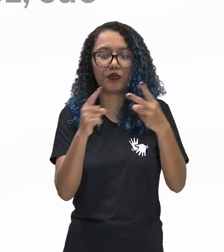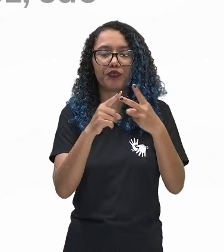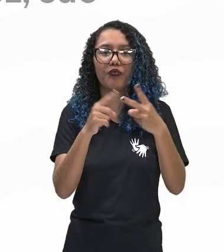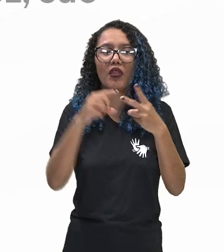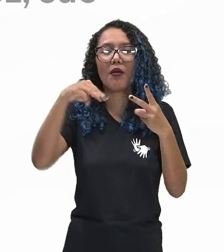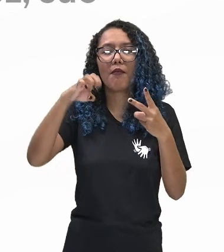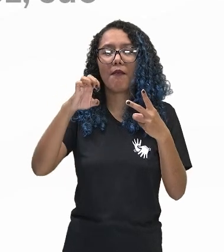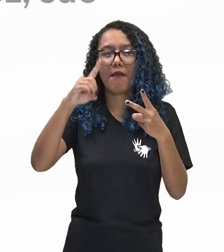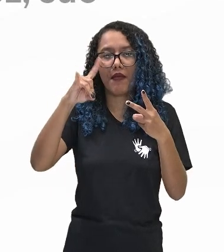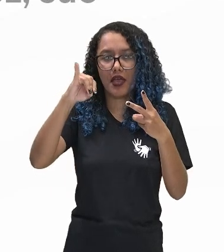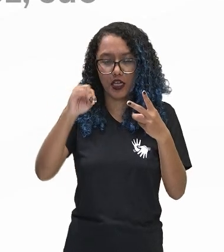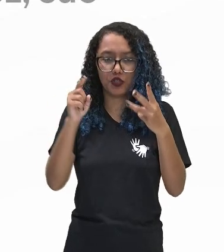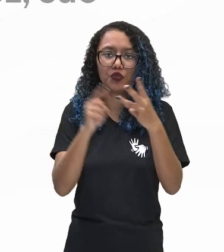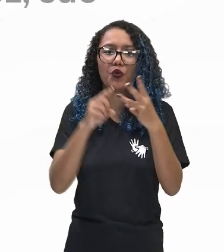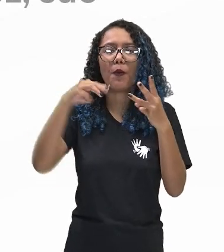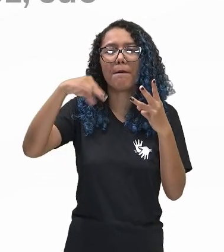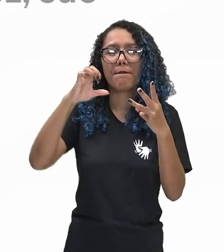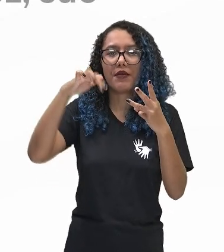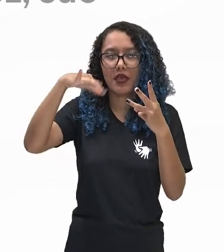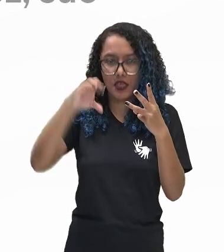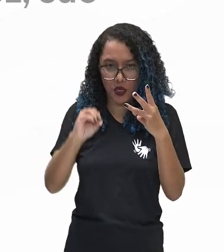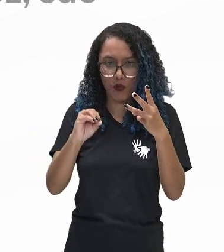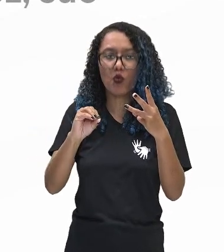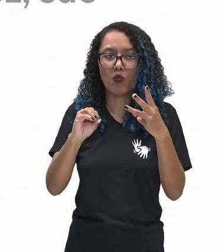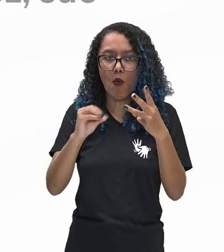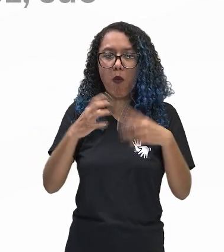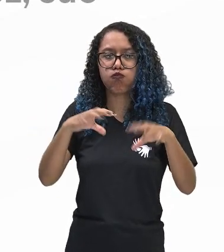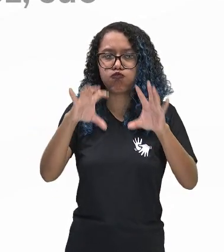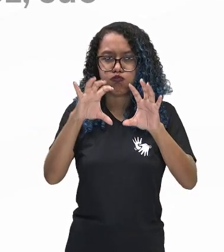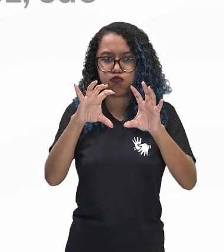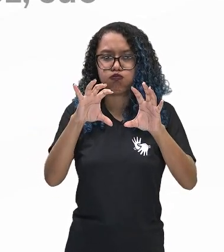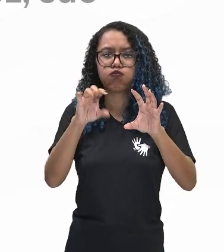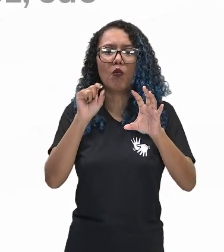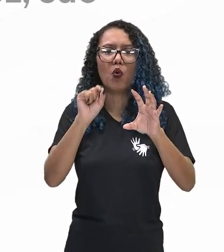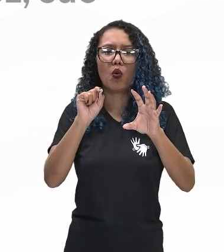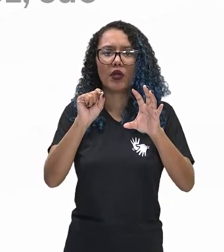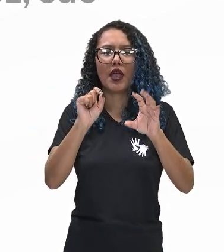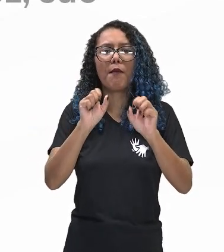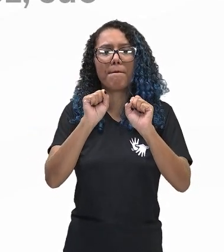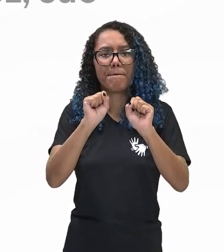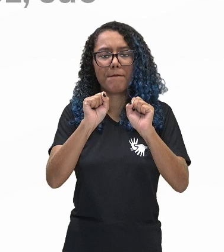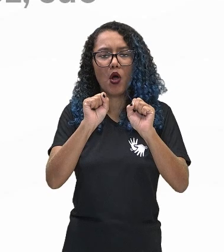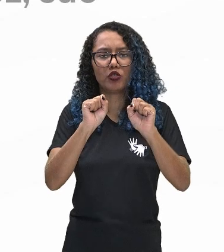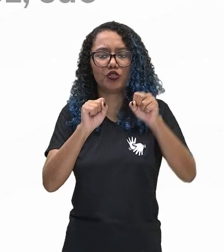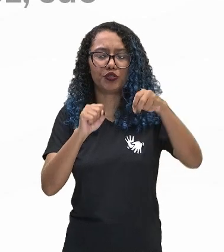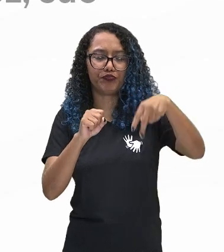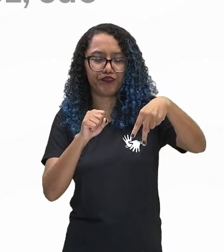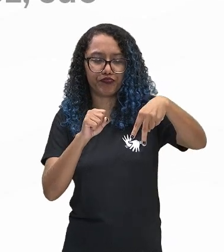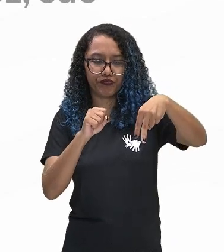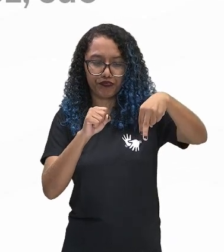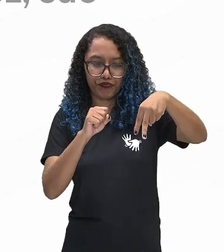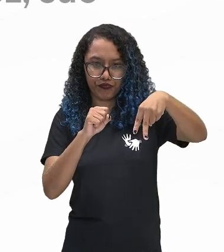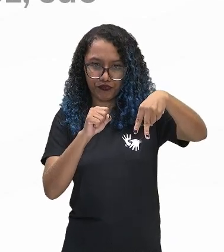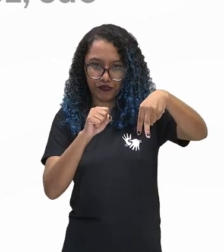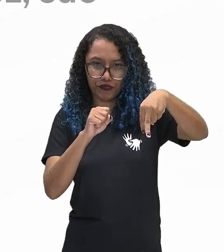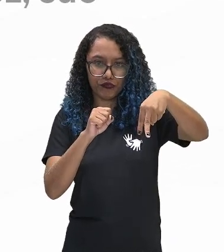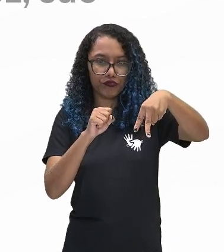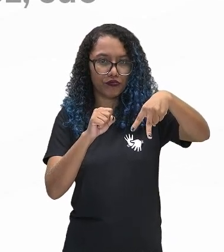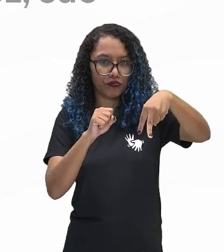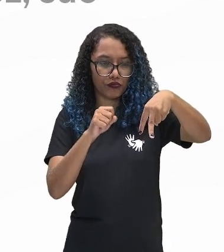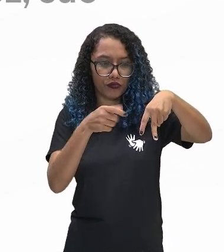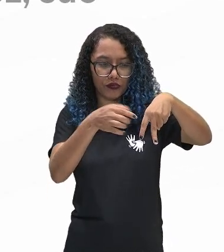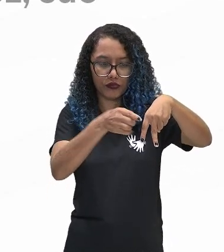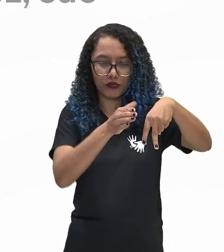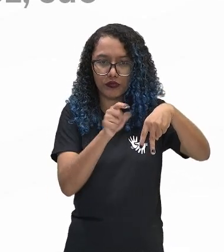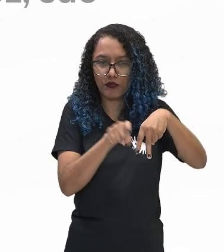mínimo por sua vez são responsáveis pela abão e rotação interna da coxa